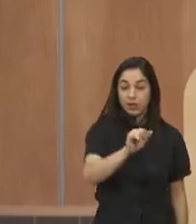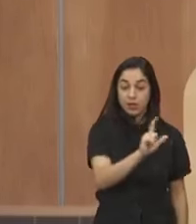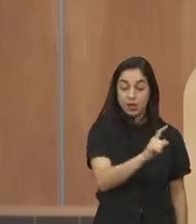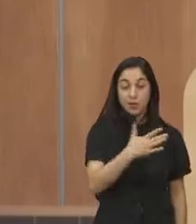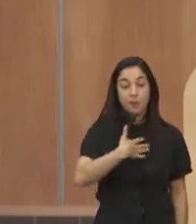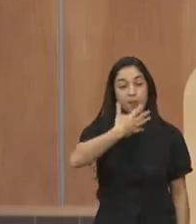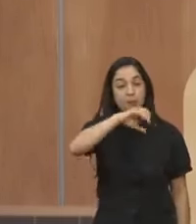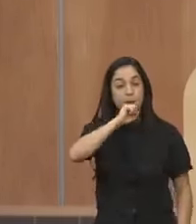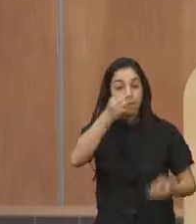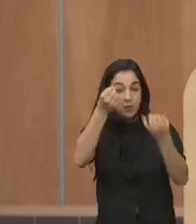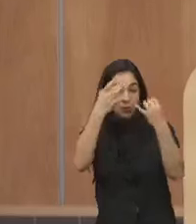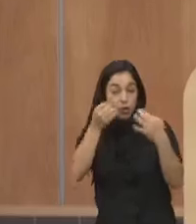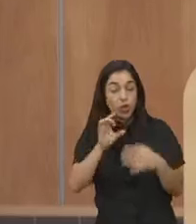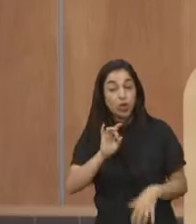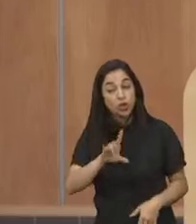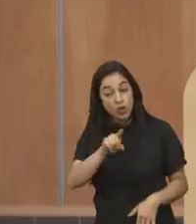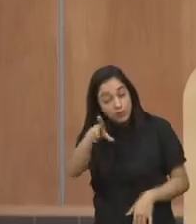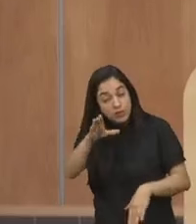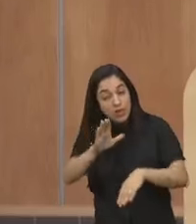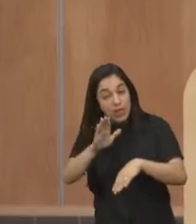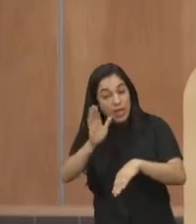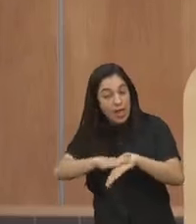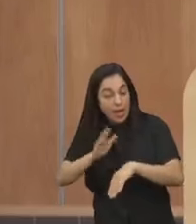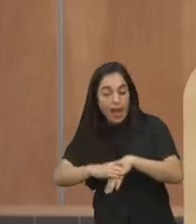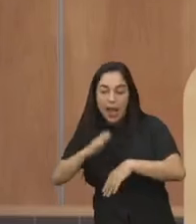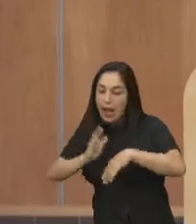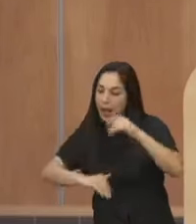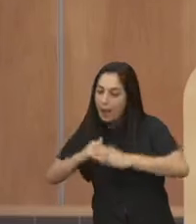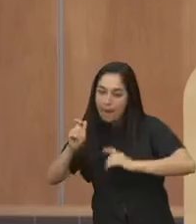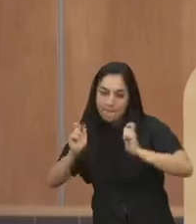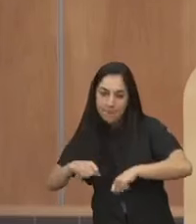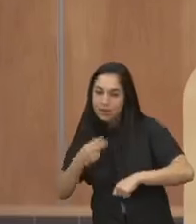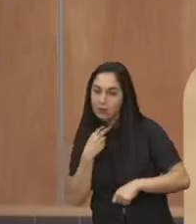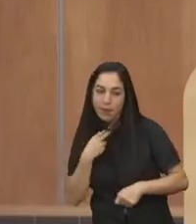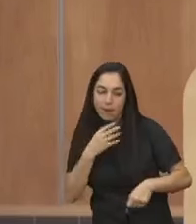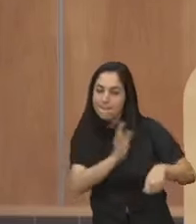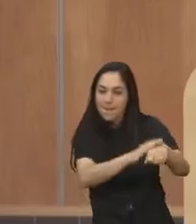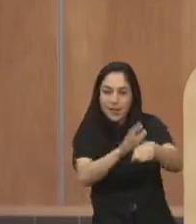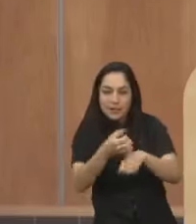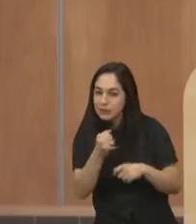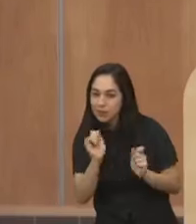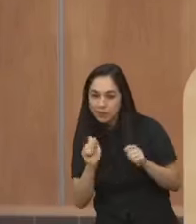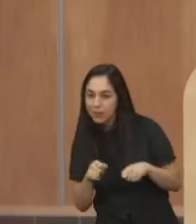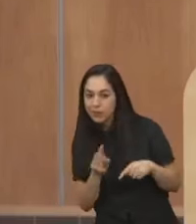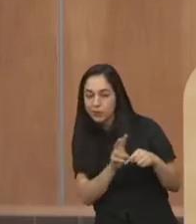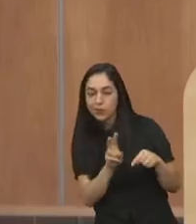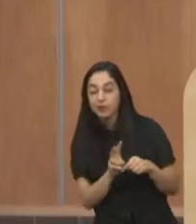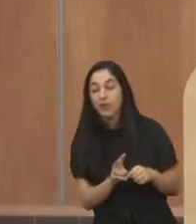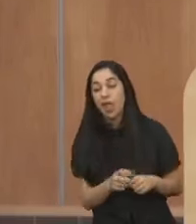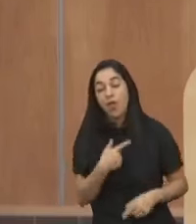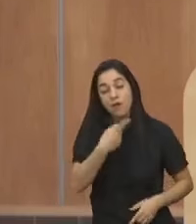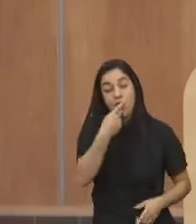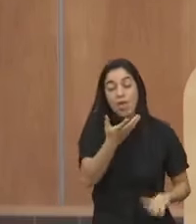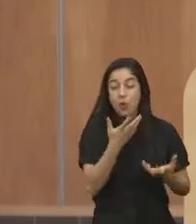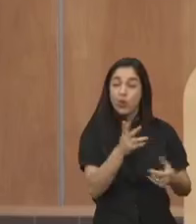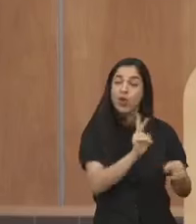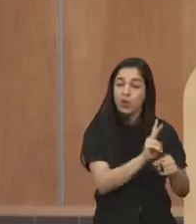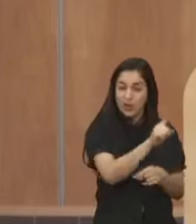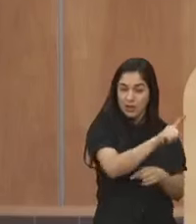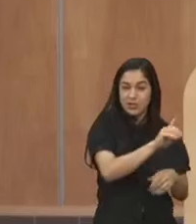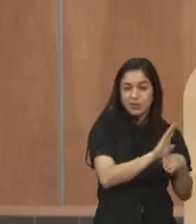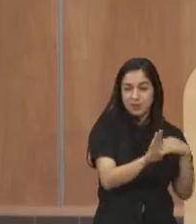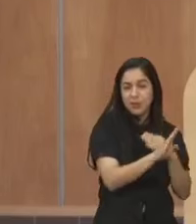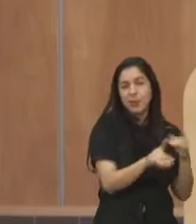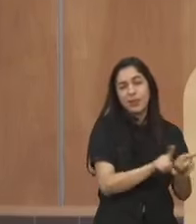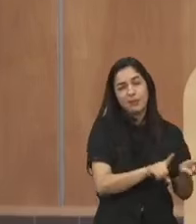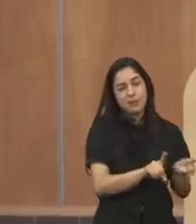seu alcance. E eu falei com toda a minha tristeza, falei assim, eu gostaria de abraçar aquele bairro, mas eu não tenho condição, pelo número de funcionários que a gente